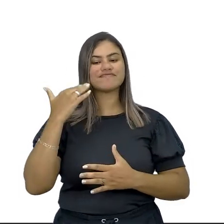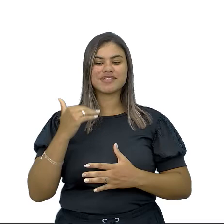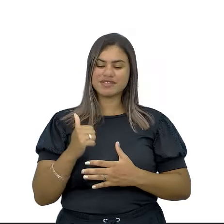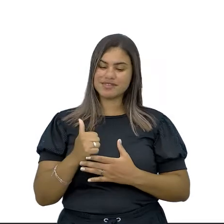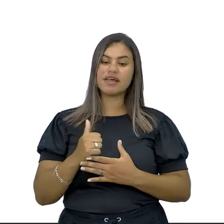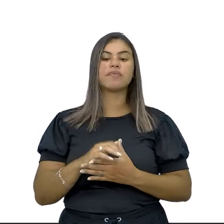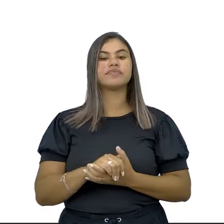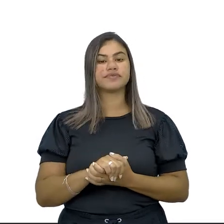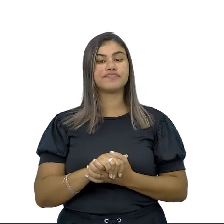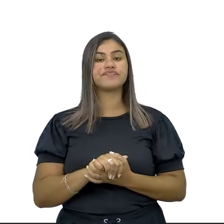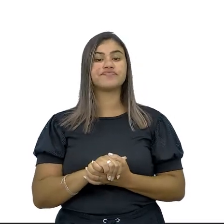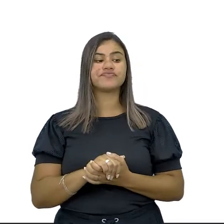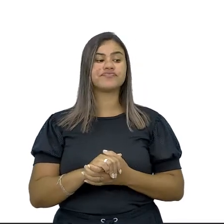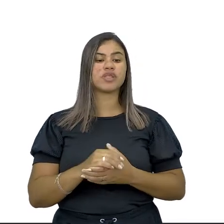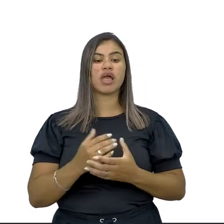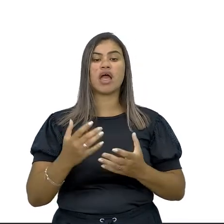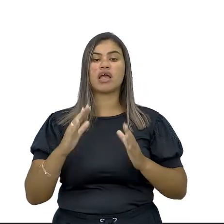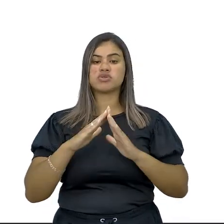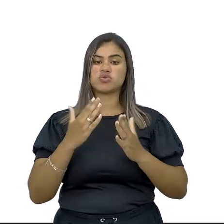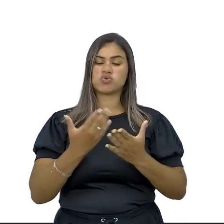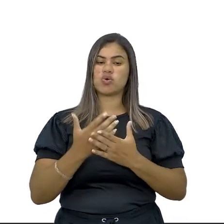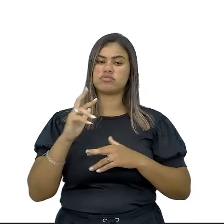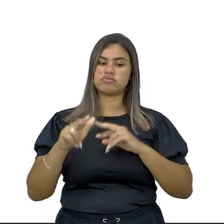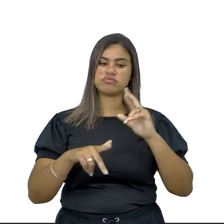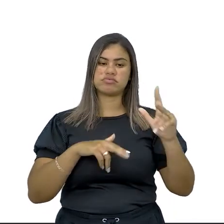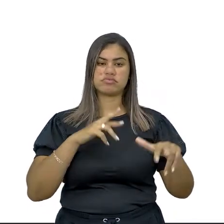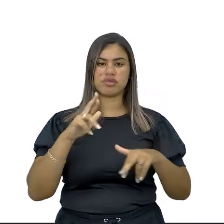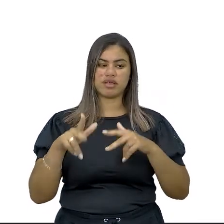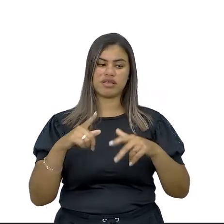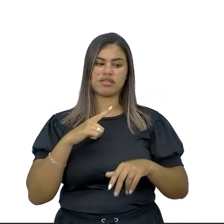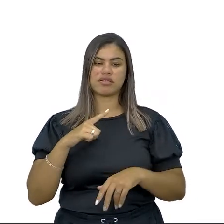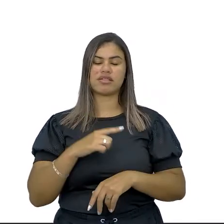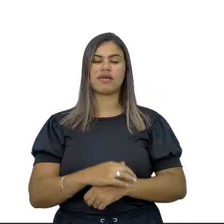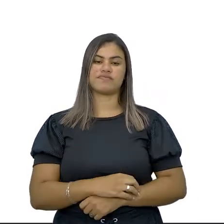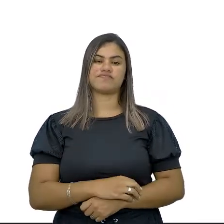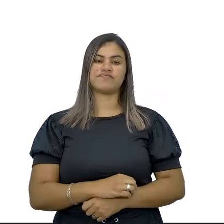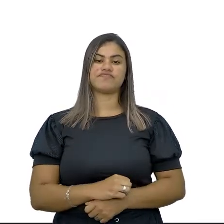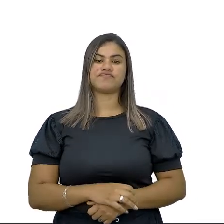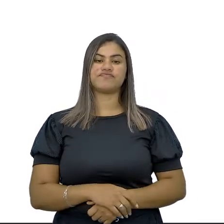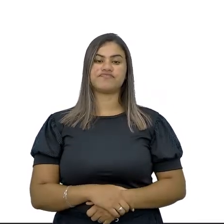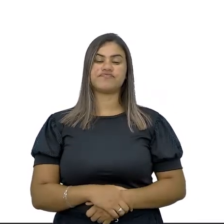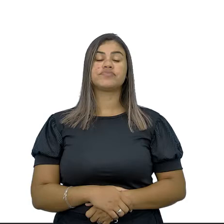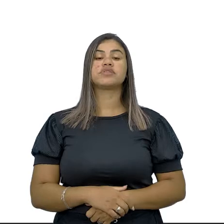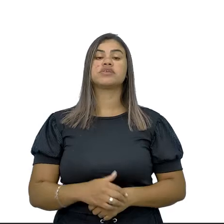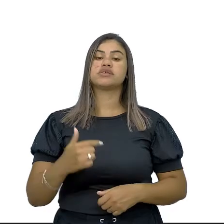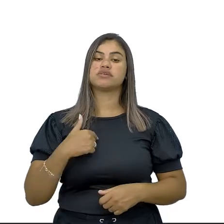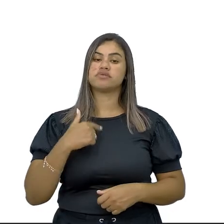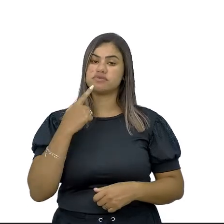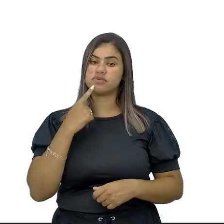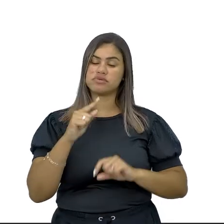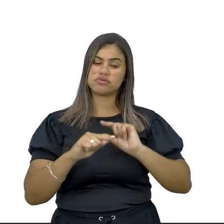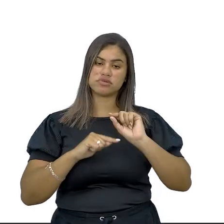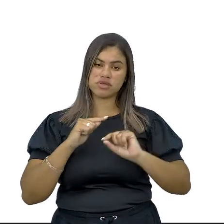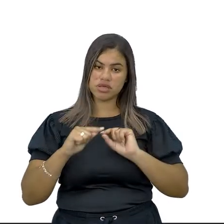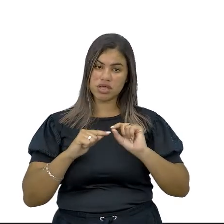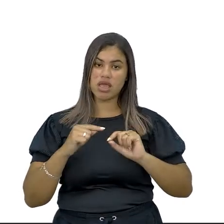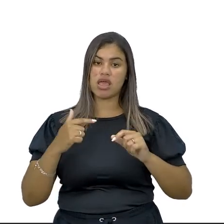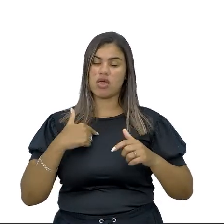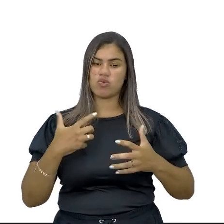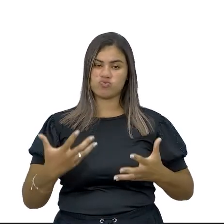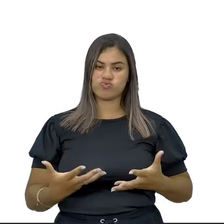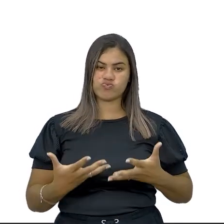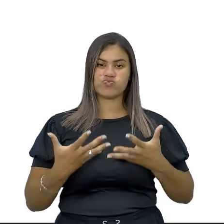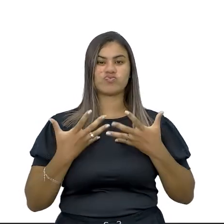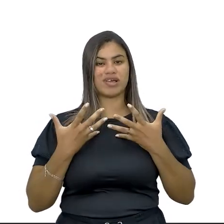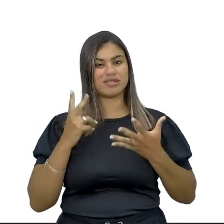das diferenças entre as escolas, na verdade. Então, e eu confesso que um dos fatores que me motiva a querer